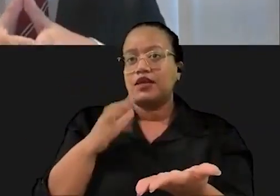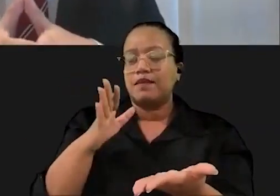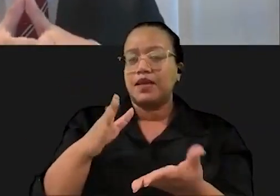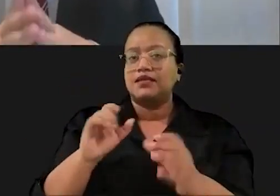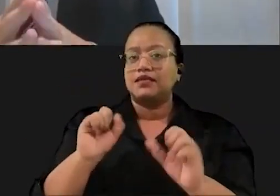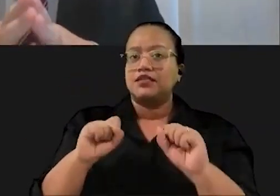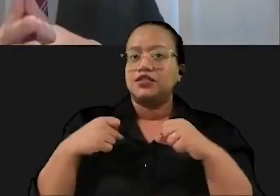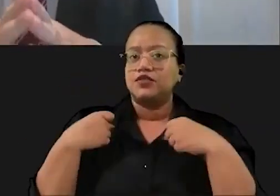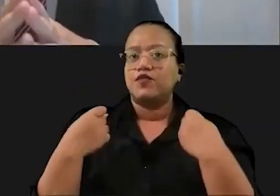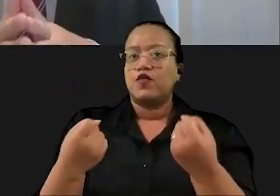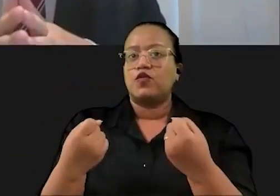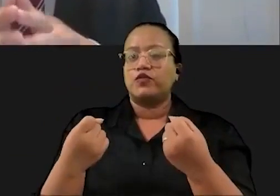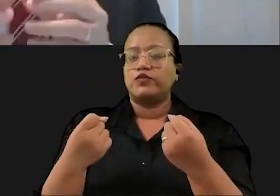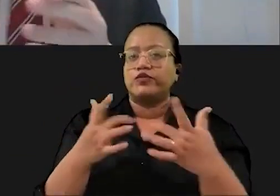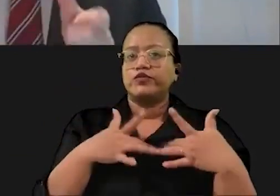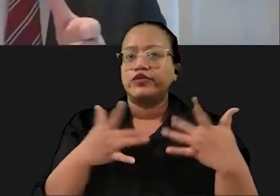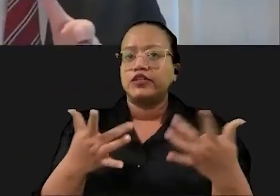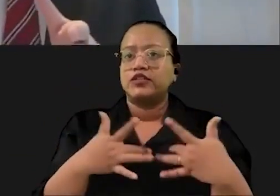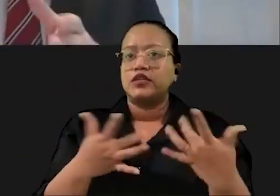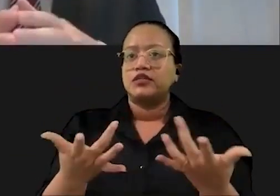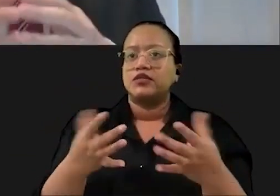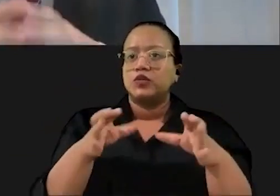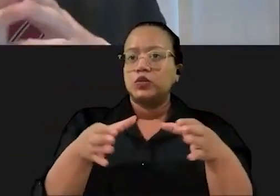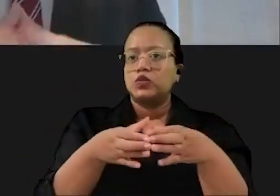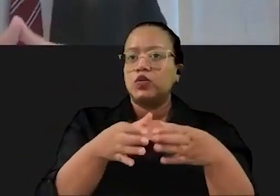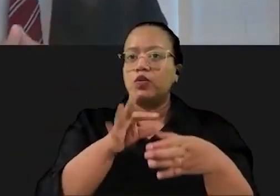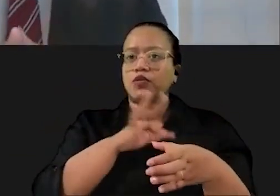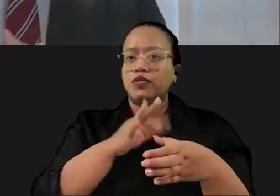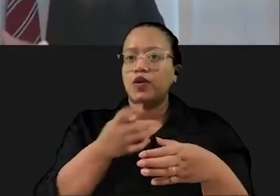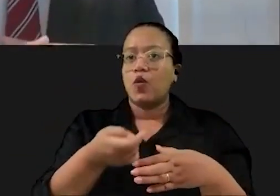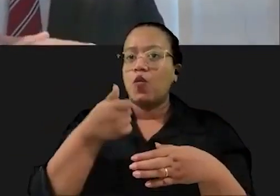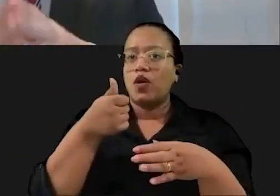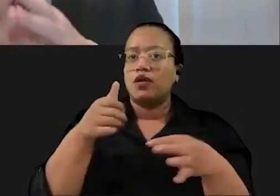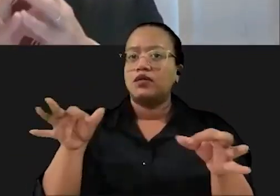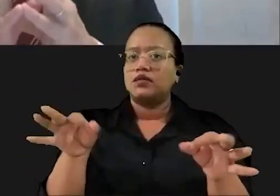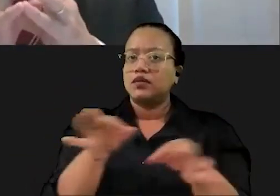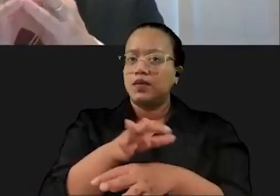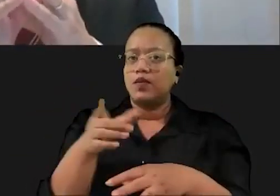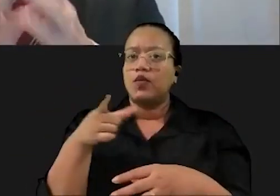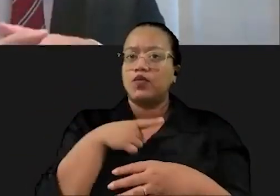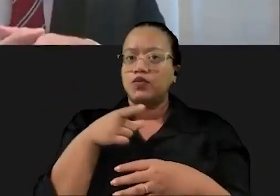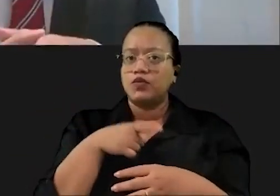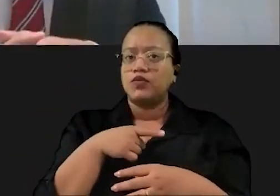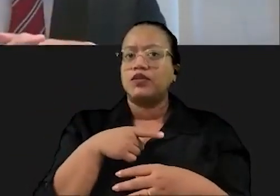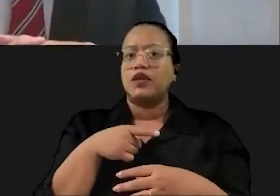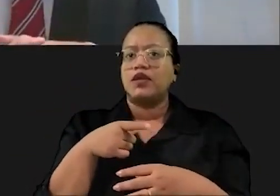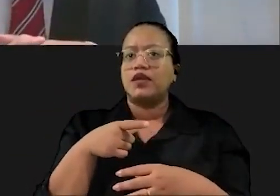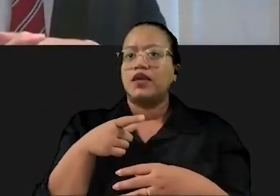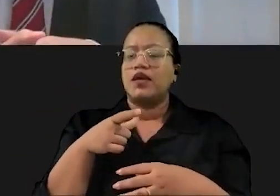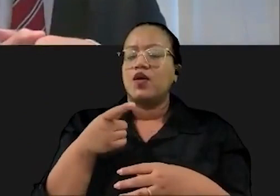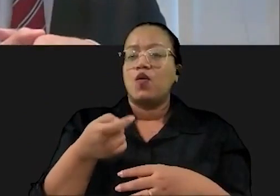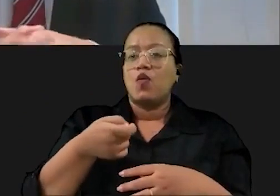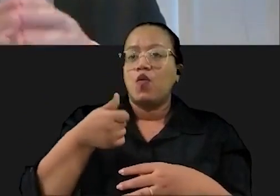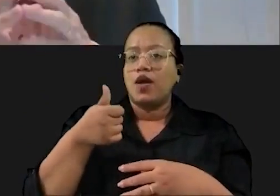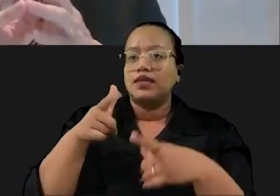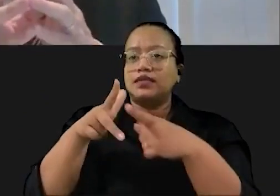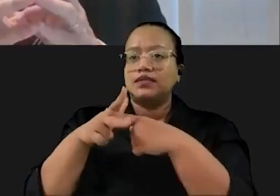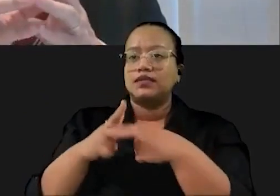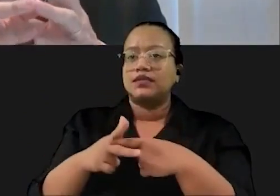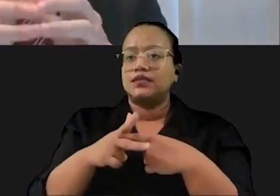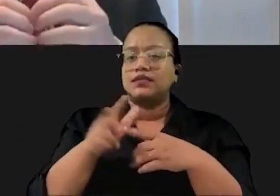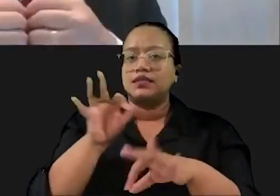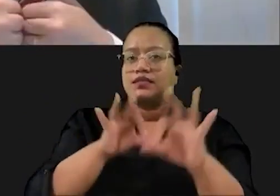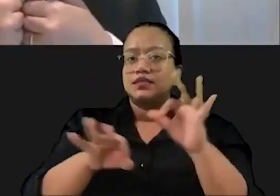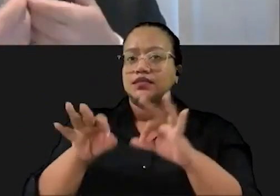quase pronto, né, essa funcionalidade, está quase pronta essa funcionalidade de designação automatizada de perícias,